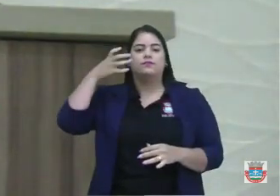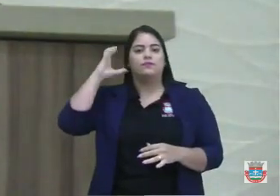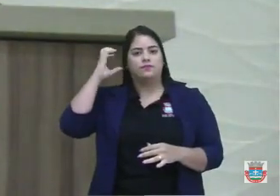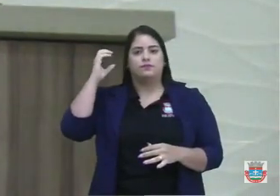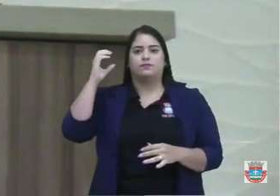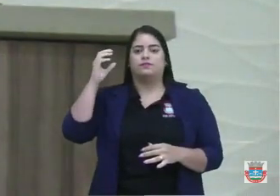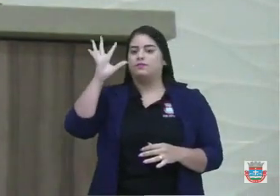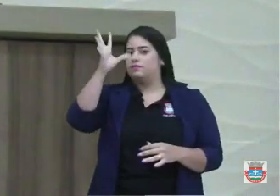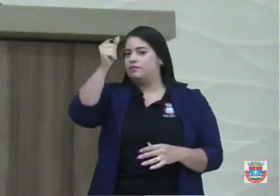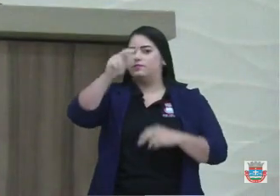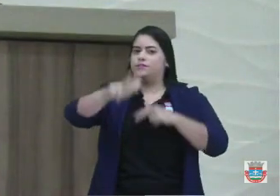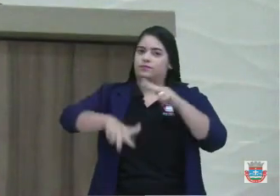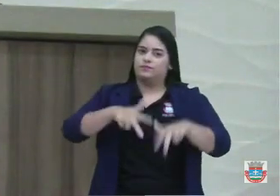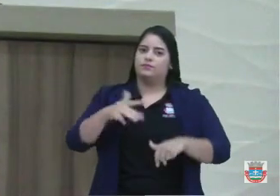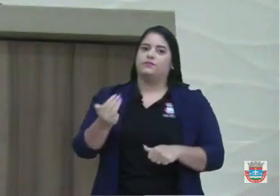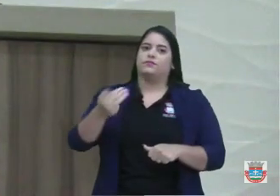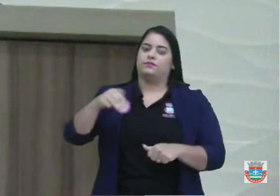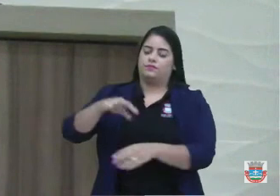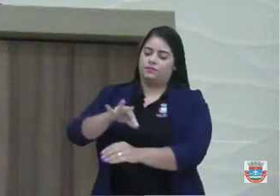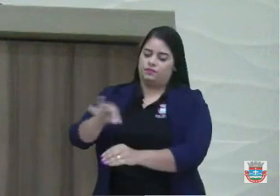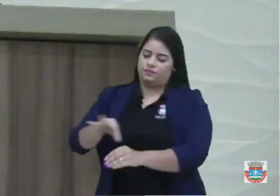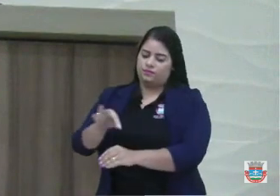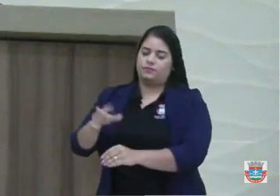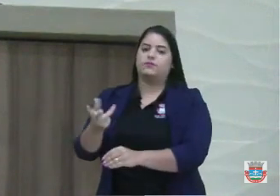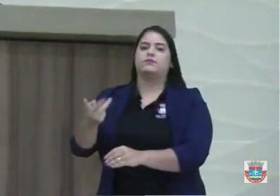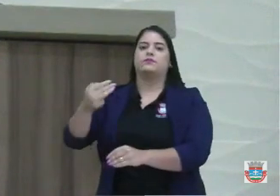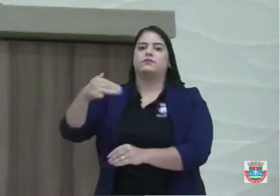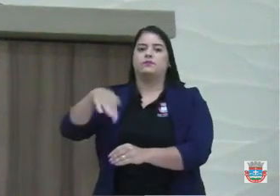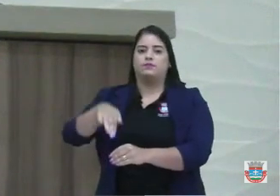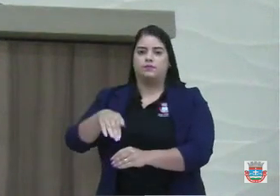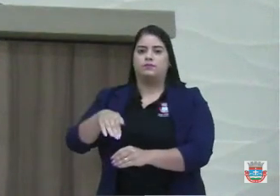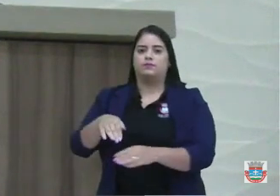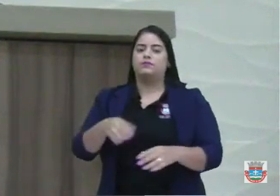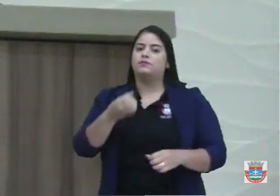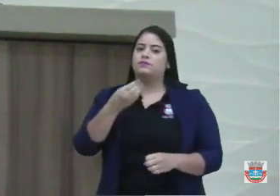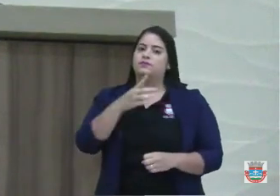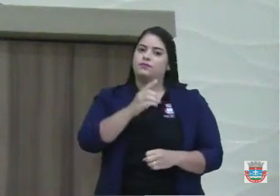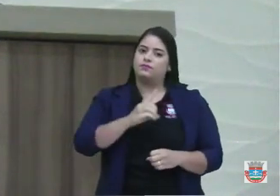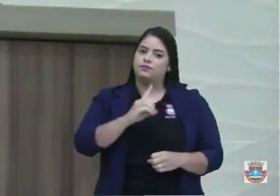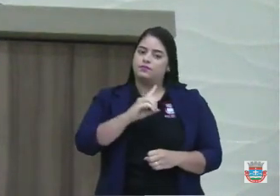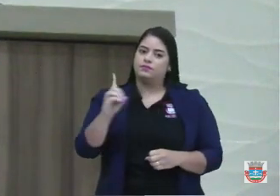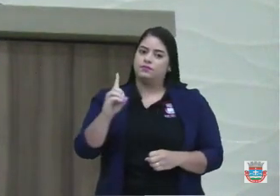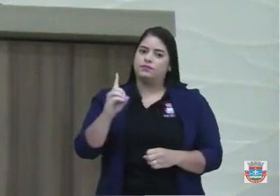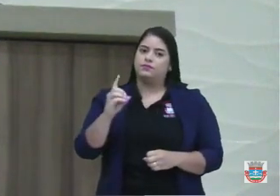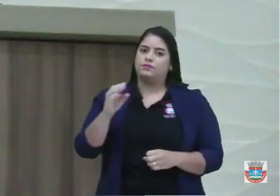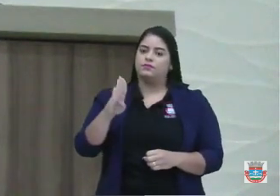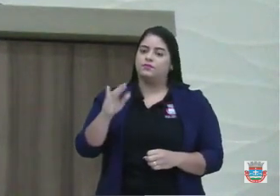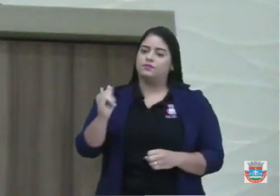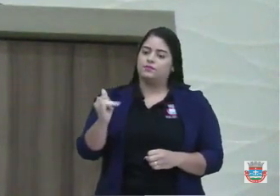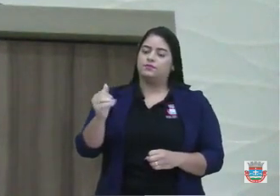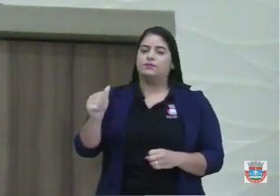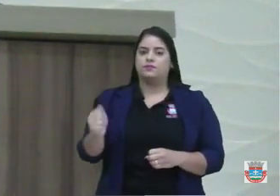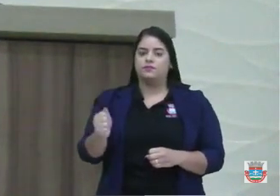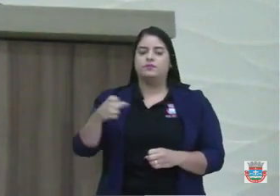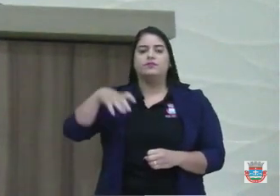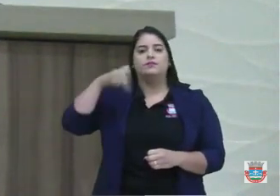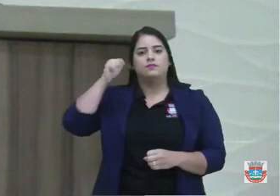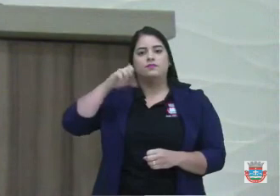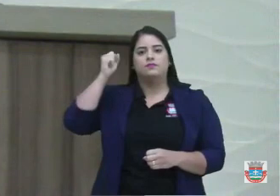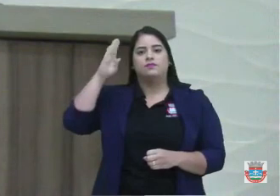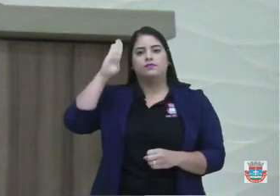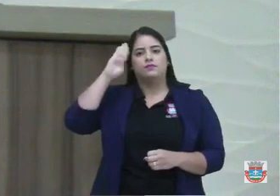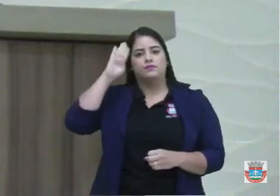Bento FM, Espírito Santo FM e também os internautas. E um bom dia à dona Bia, que nos escuta toda quarta-feira,